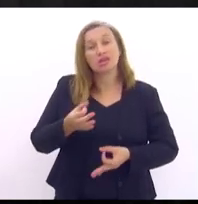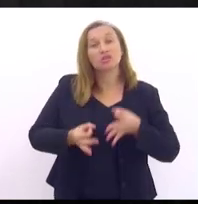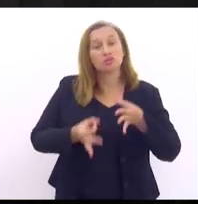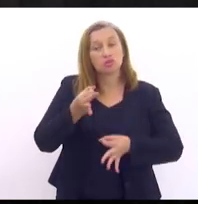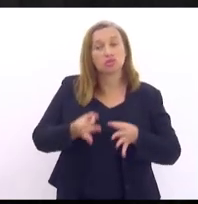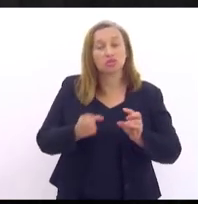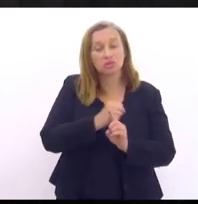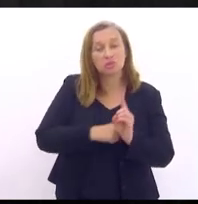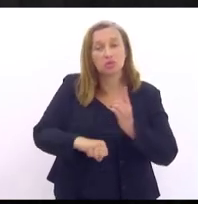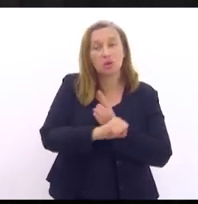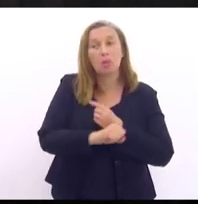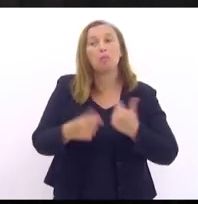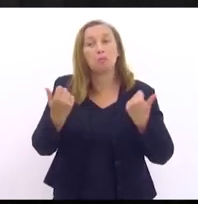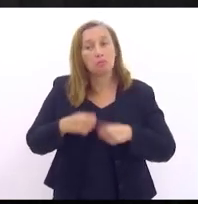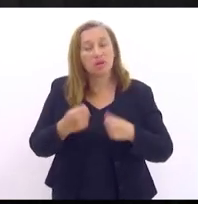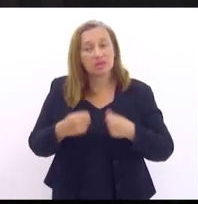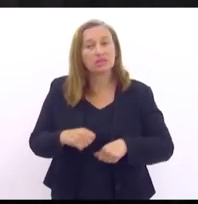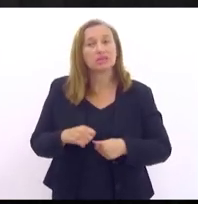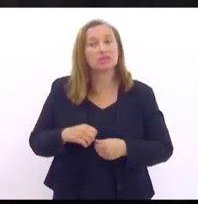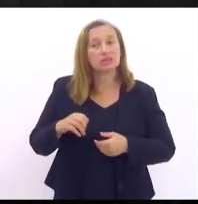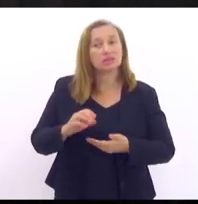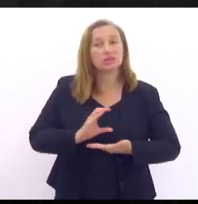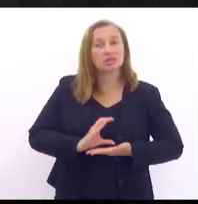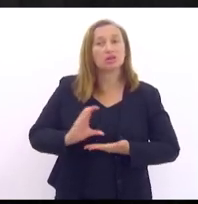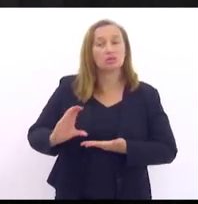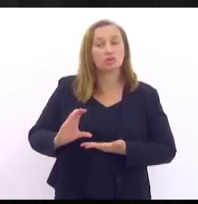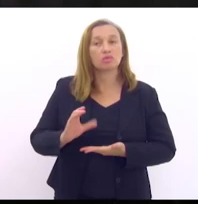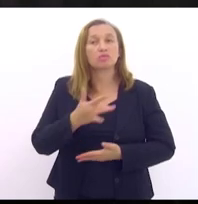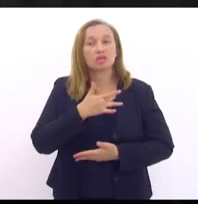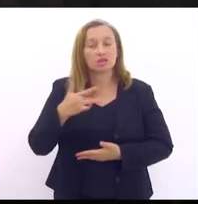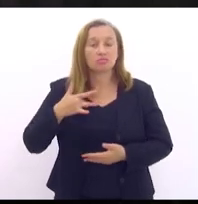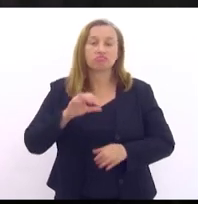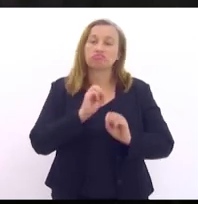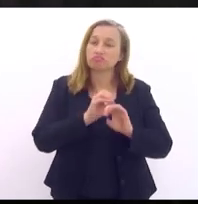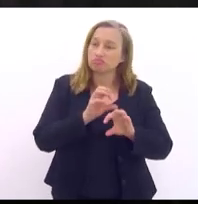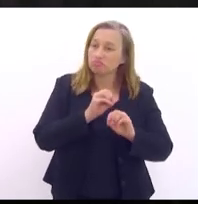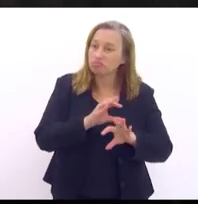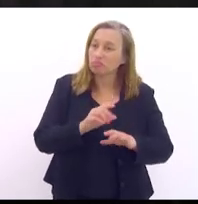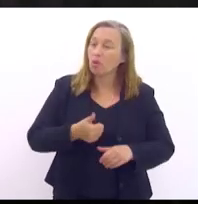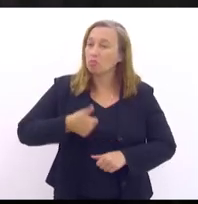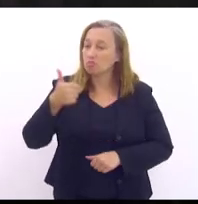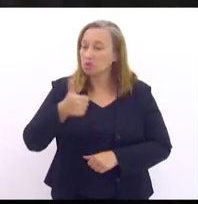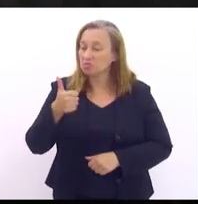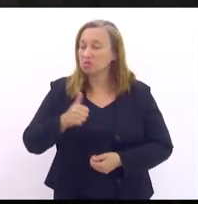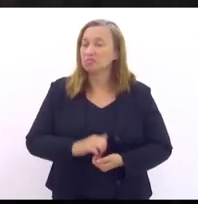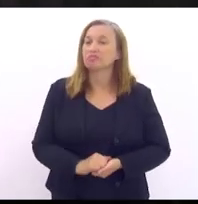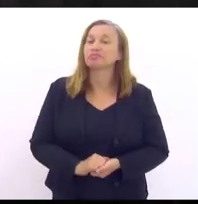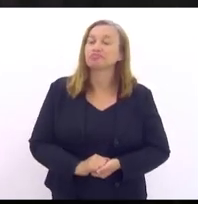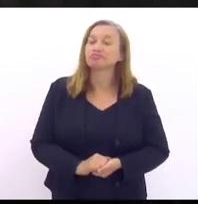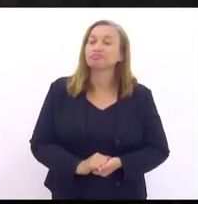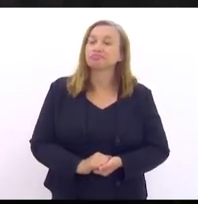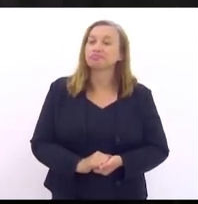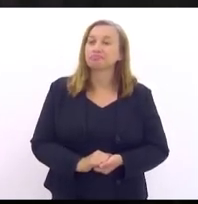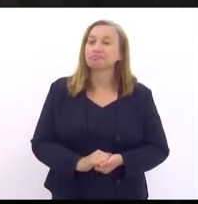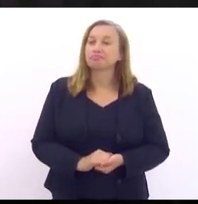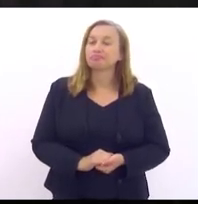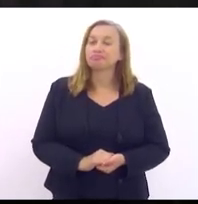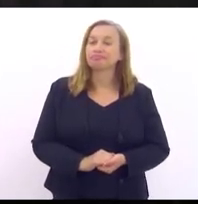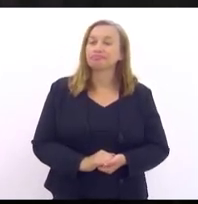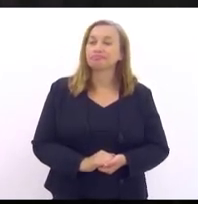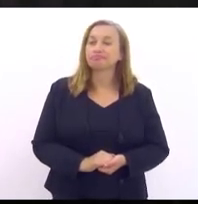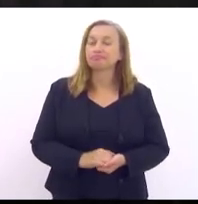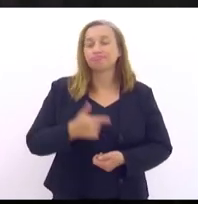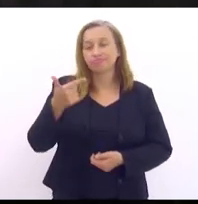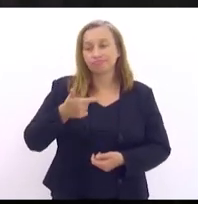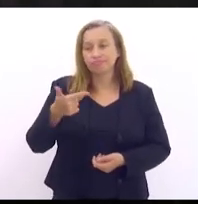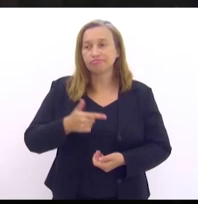social, precisa de recursos para a saúde e para a educação. Este é o primeiro ponto. Ponto